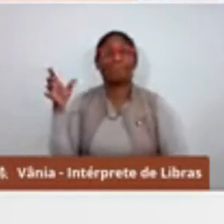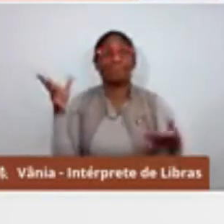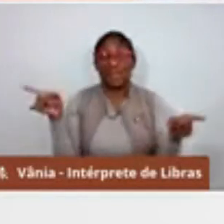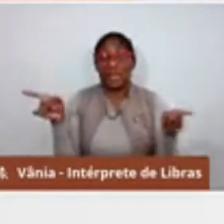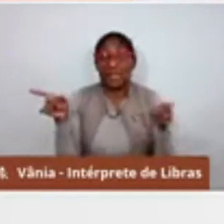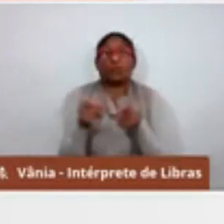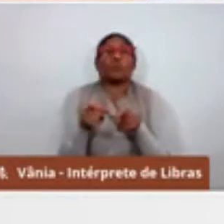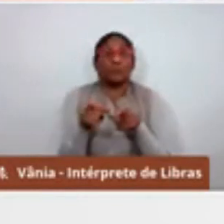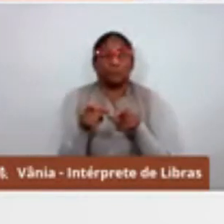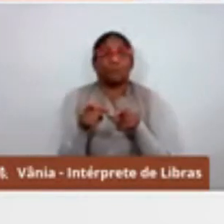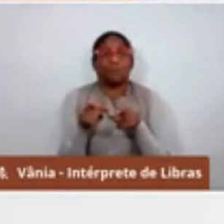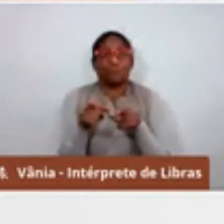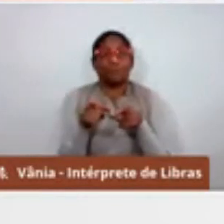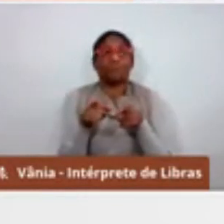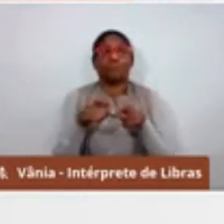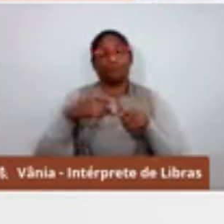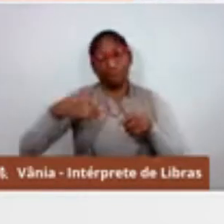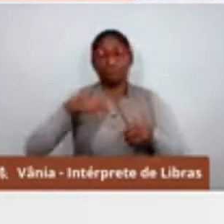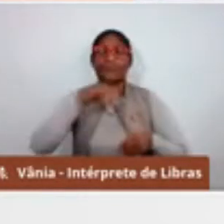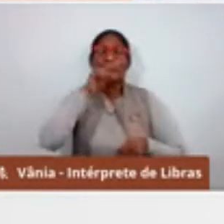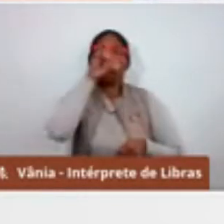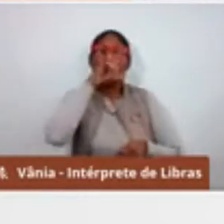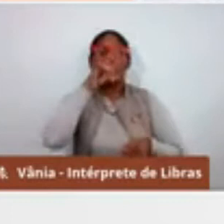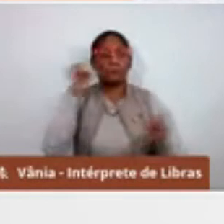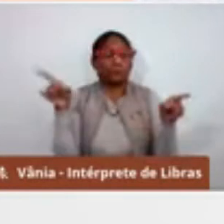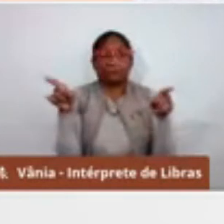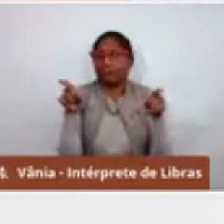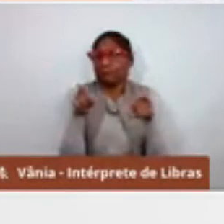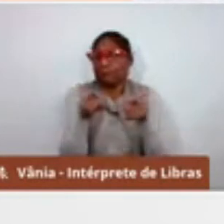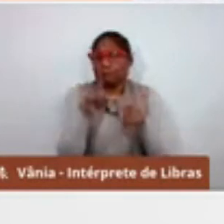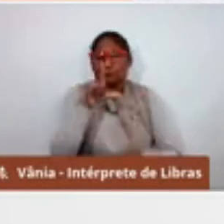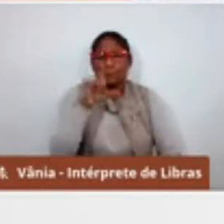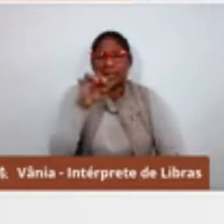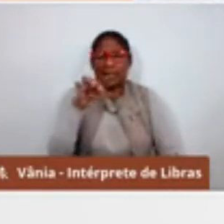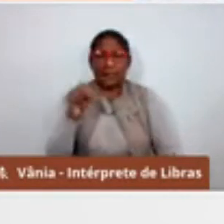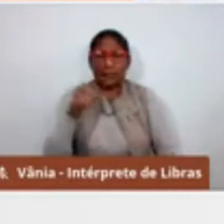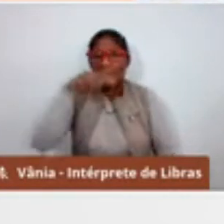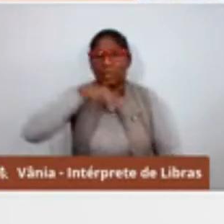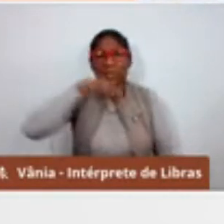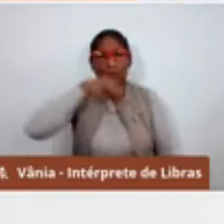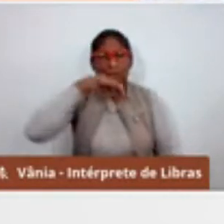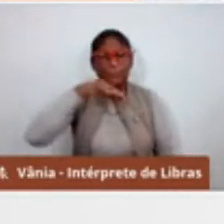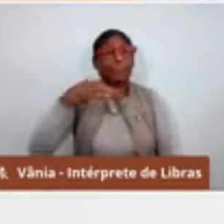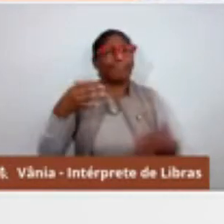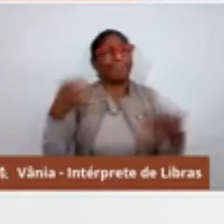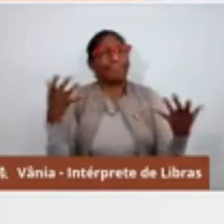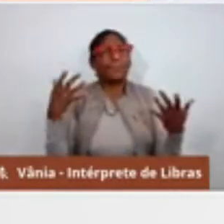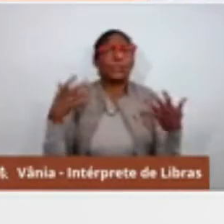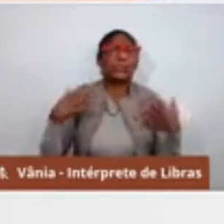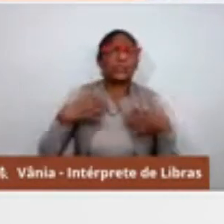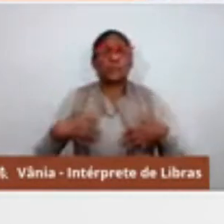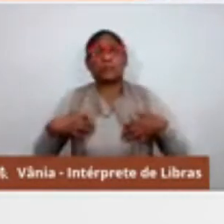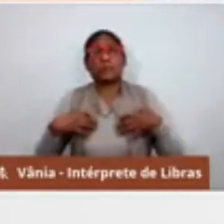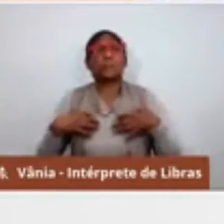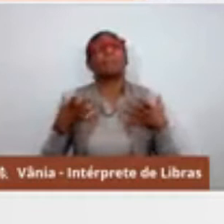mais ao longo do final de semana para cá, a disponibilidade de leitos em Caxias do Sul, o que nos faz com que mantenhamos